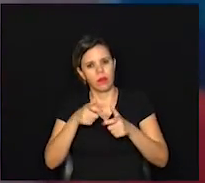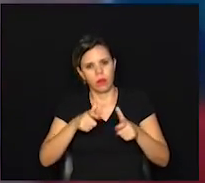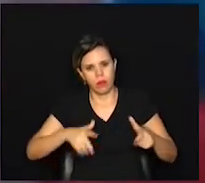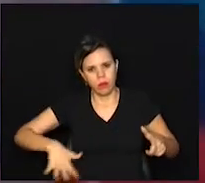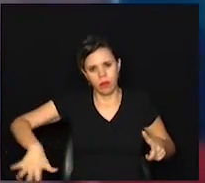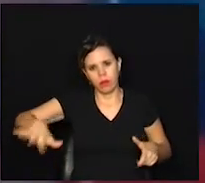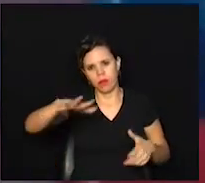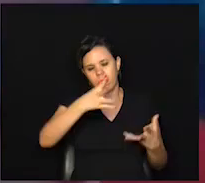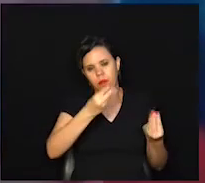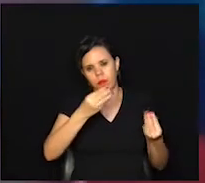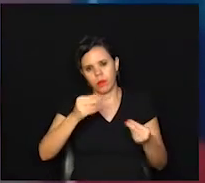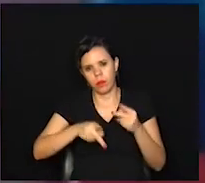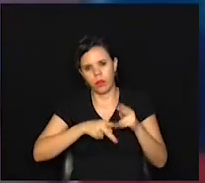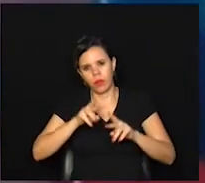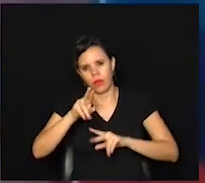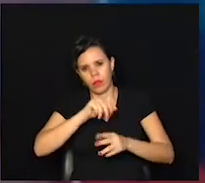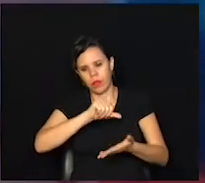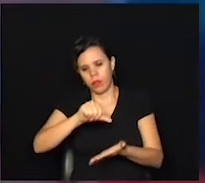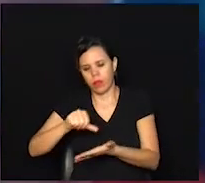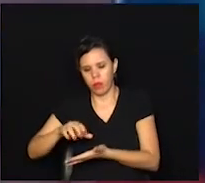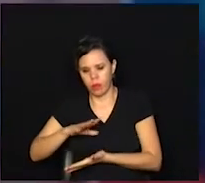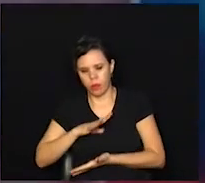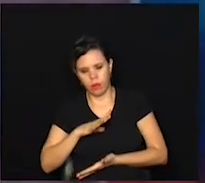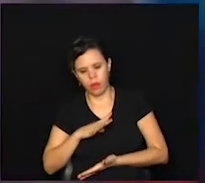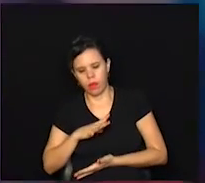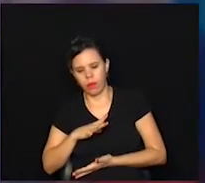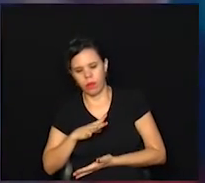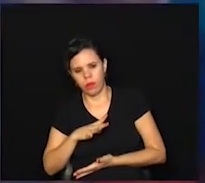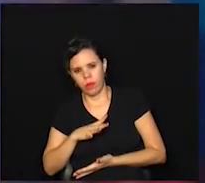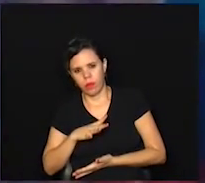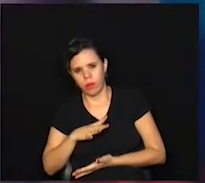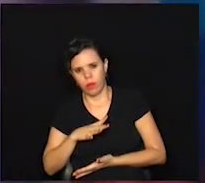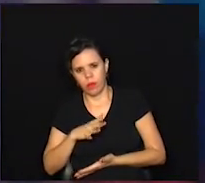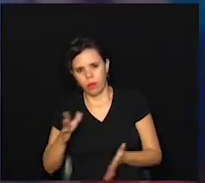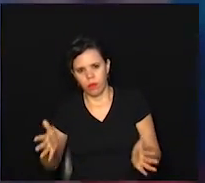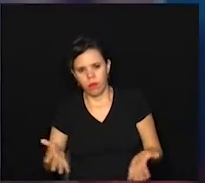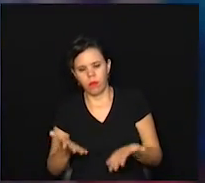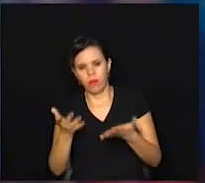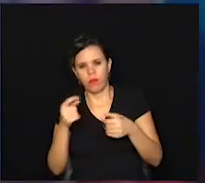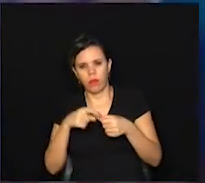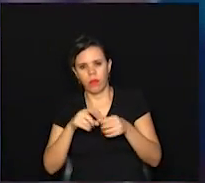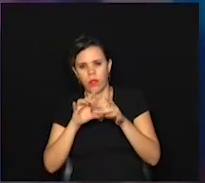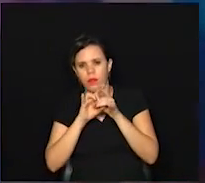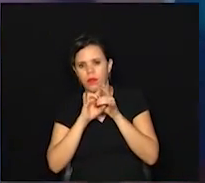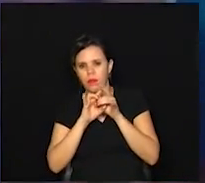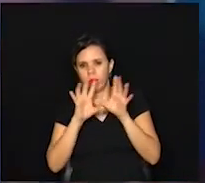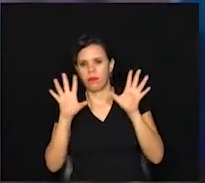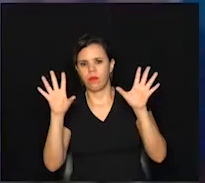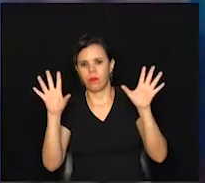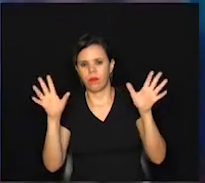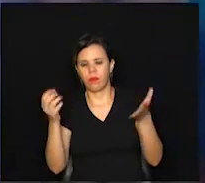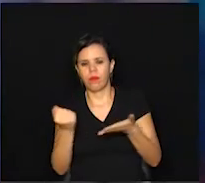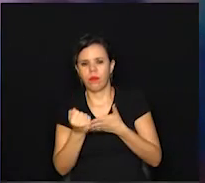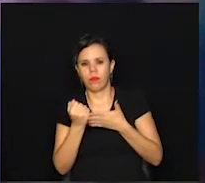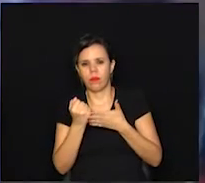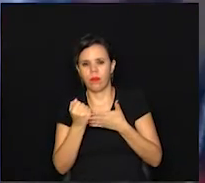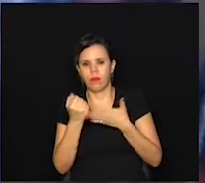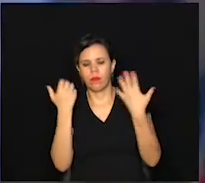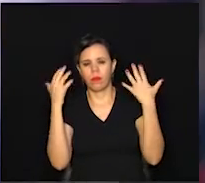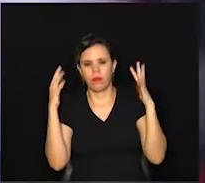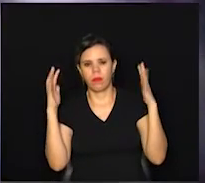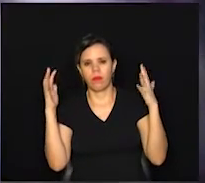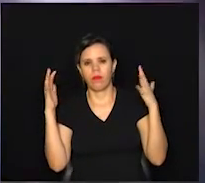dezenas de pessoas de várias regiões da cidade. Esse processo rico ele pode voltar e a gente está à disposição para contribuir. Mais uma vez,